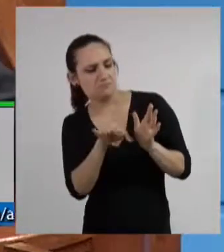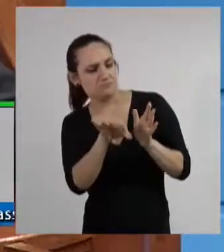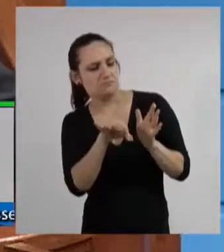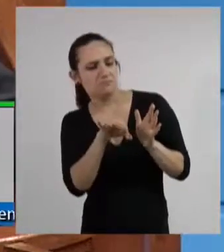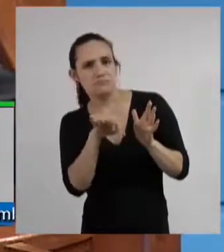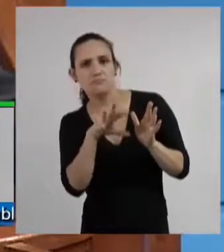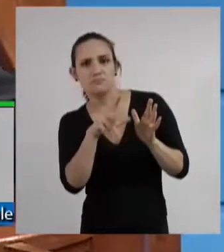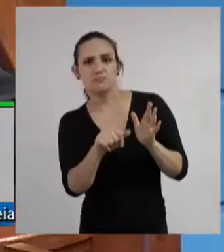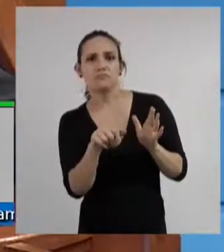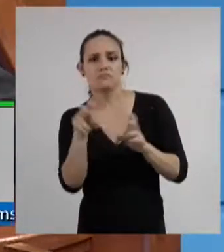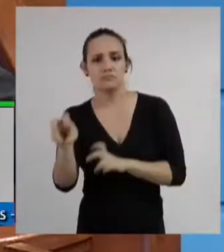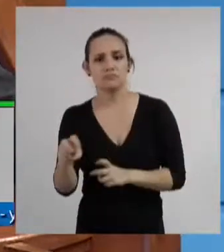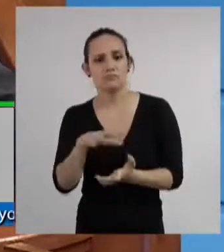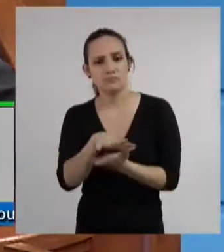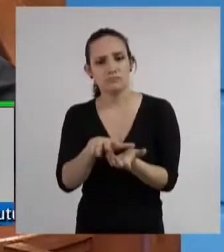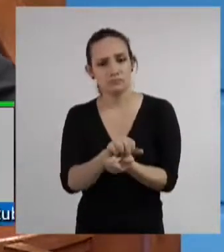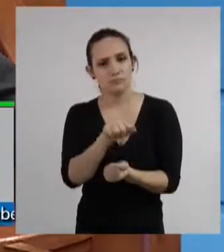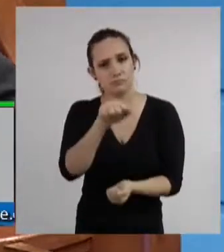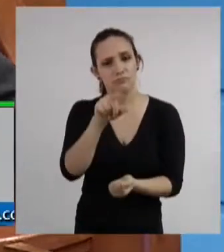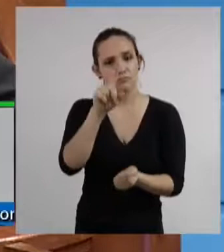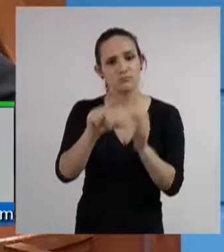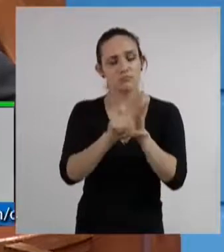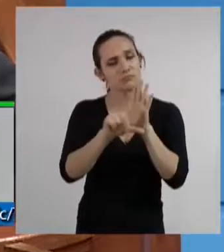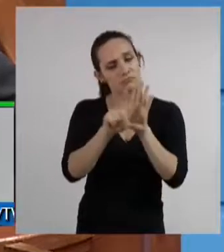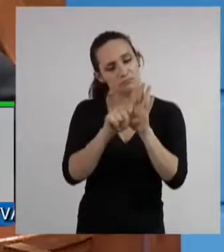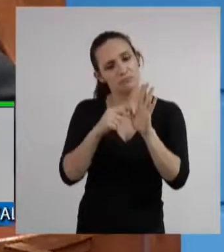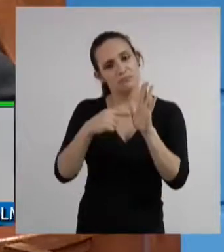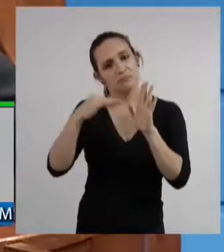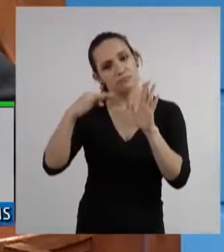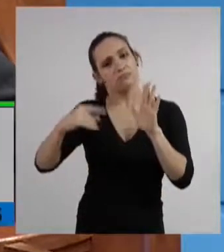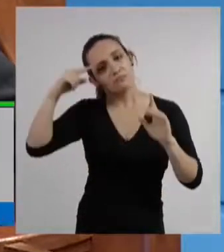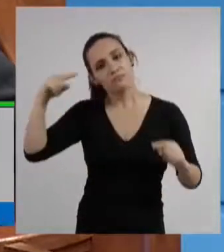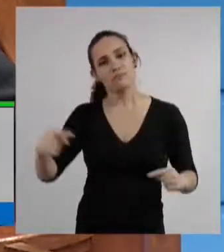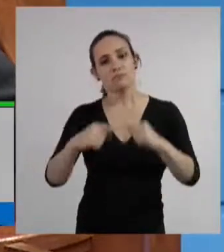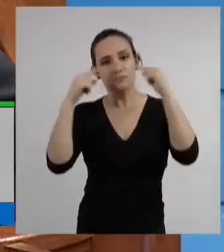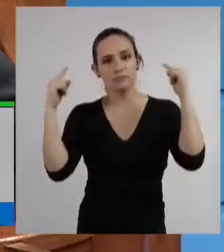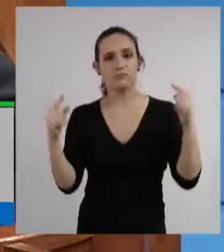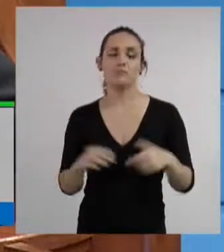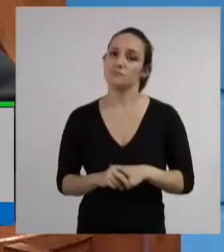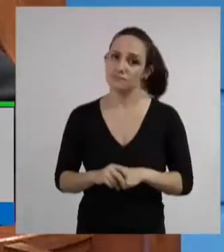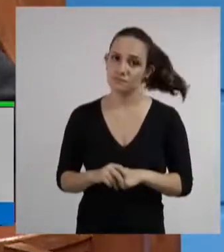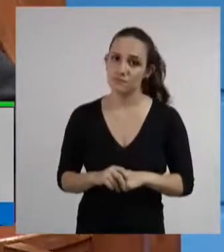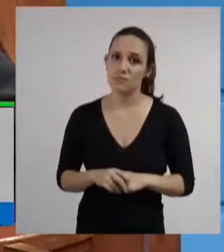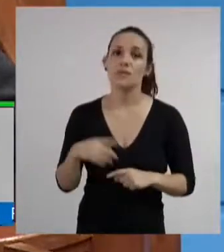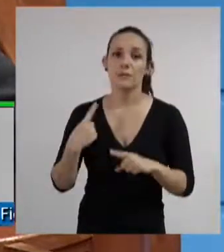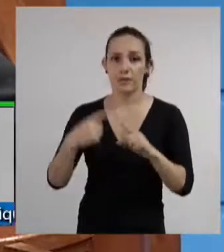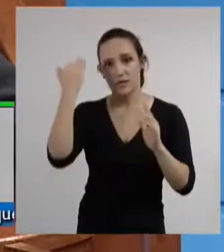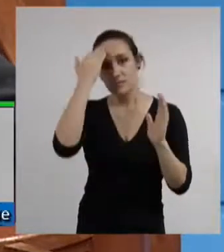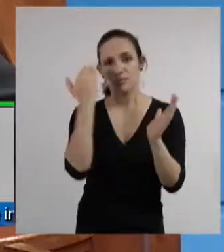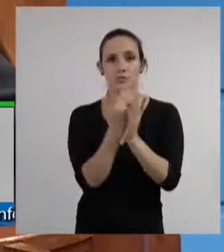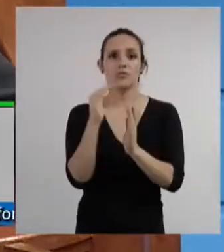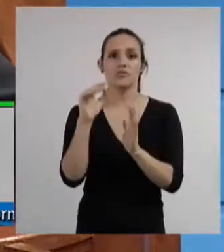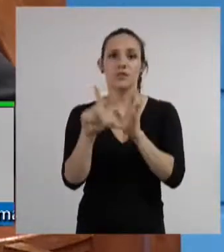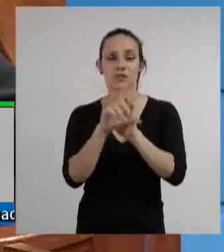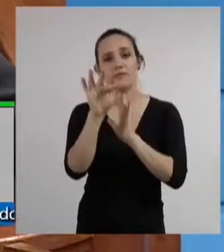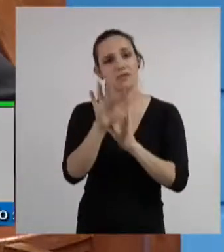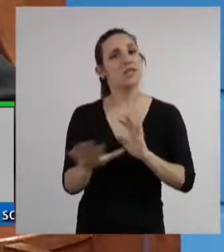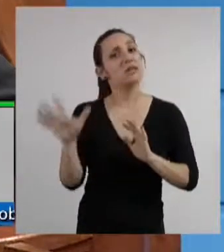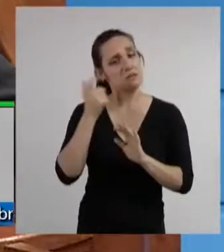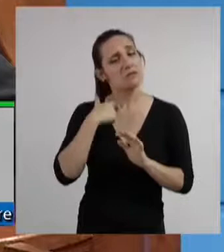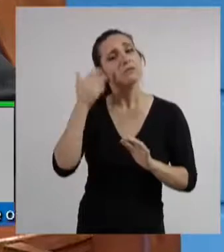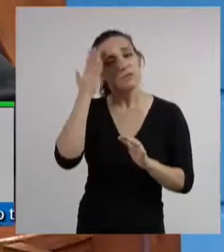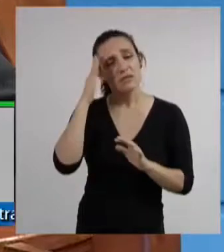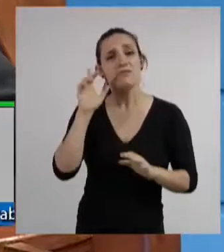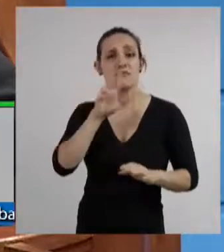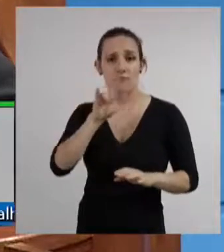estadual de agroecologia, que vai estar em consonância com a lei federal, nos permite dizer que contribui